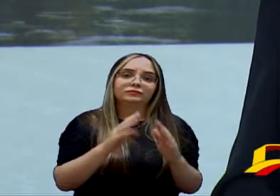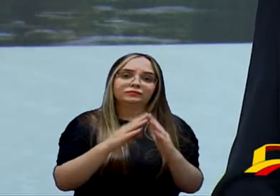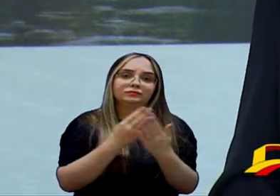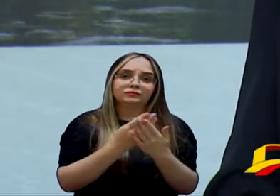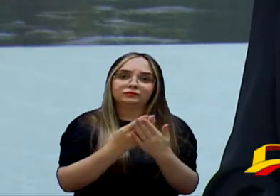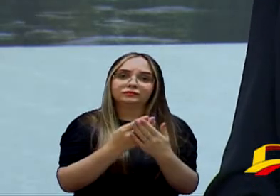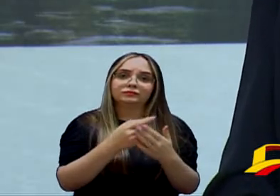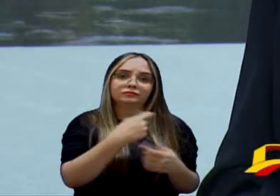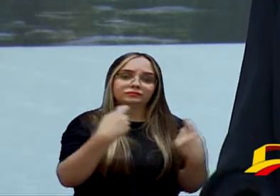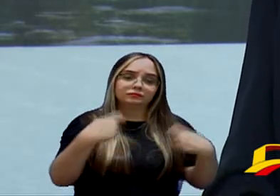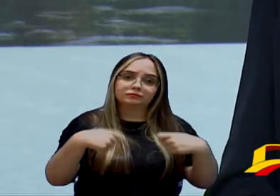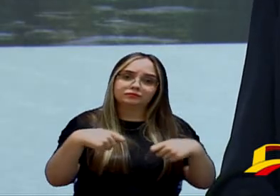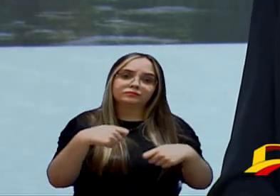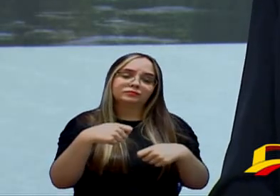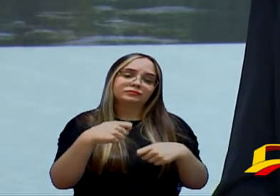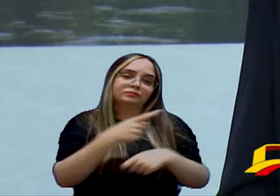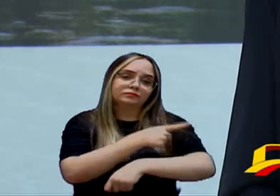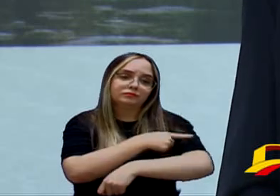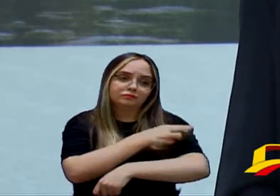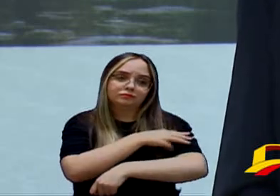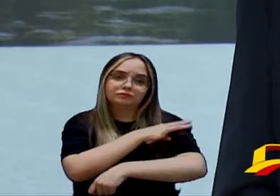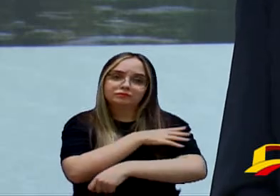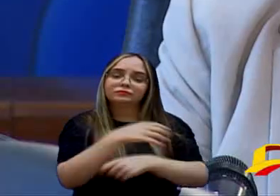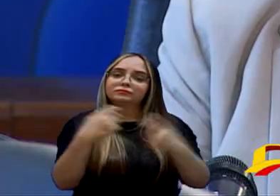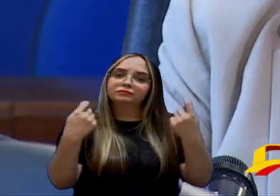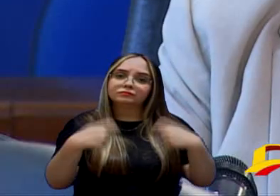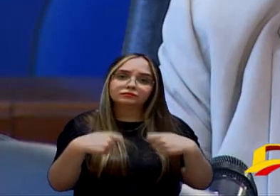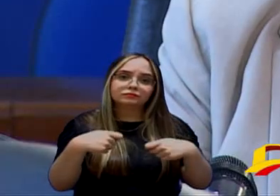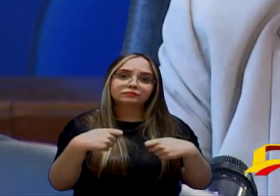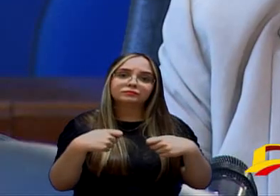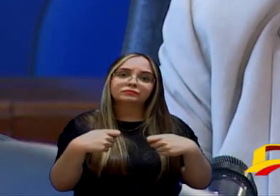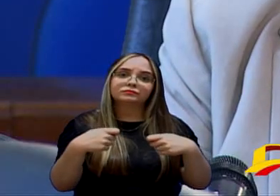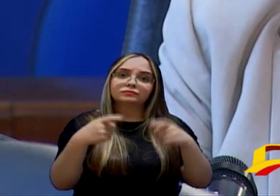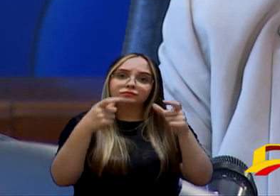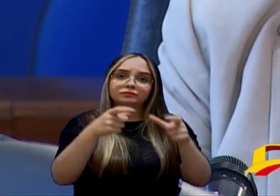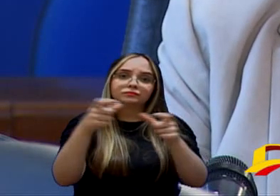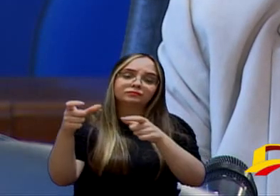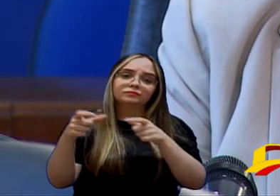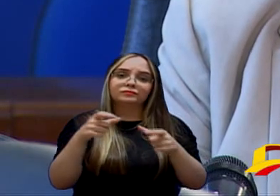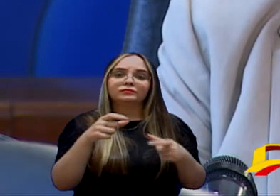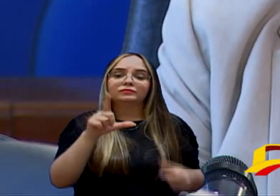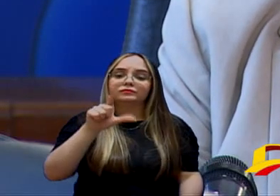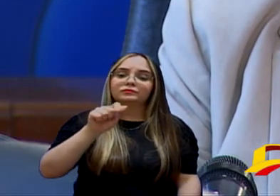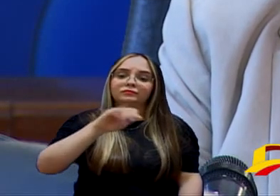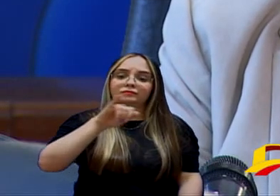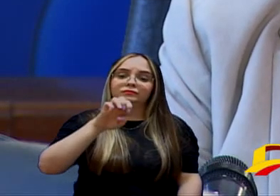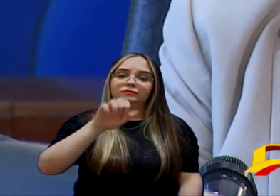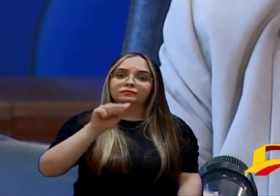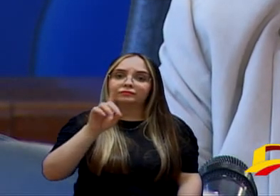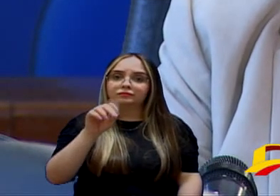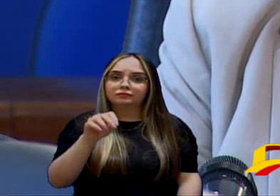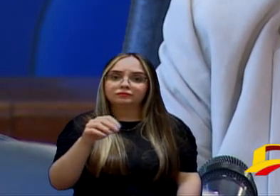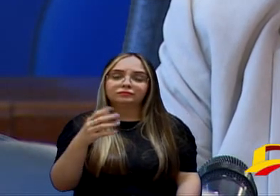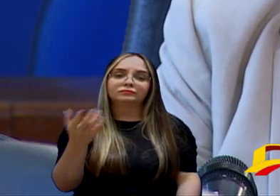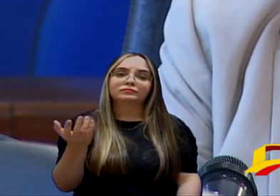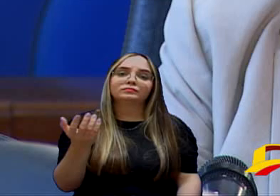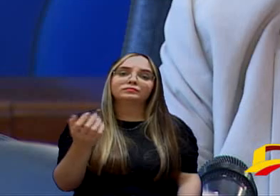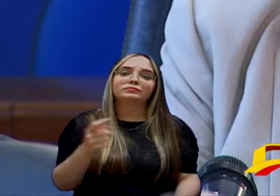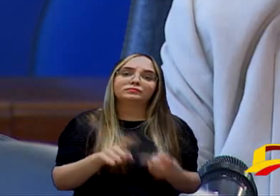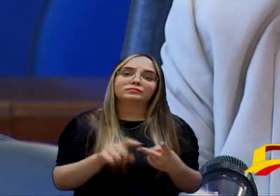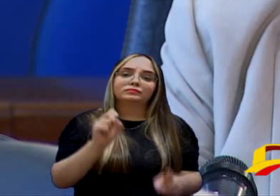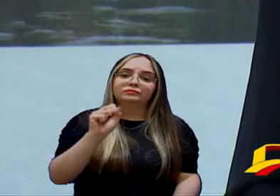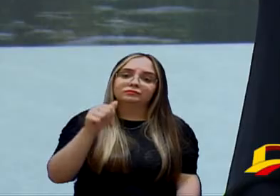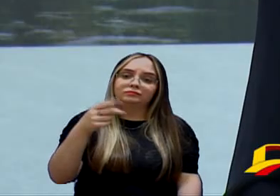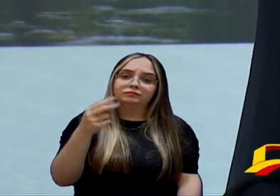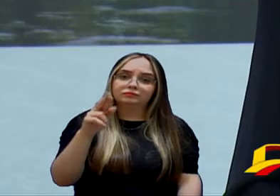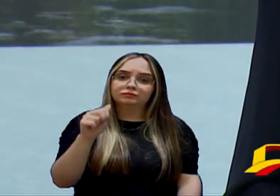escola é fundamental para atender pelo menos aqueles bar homenageado do Sandra